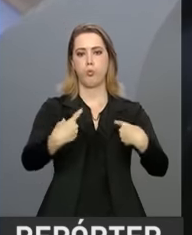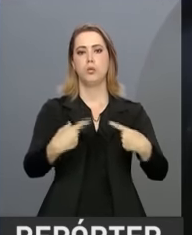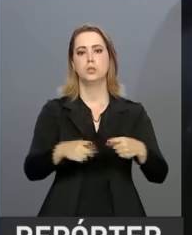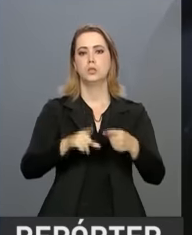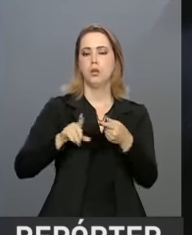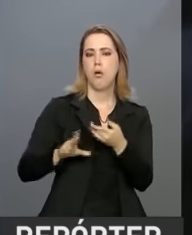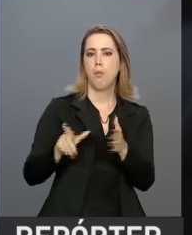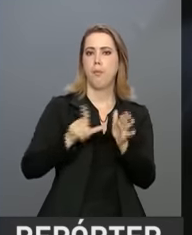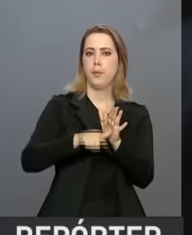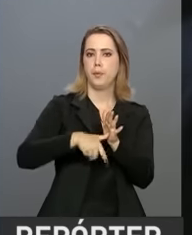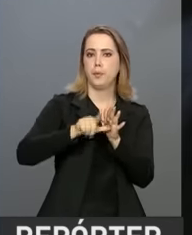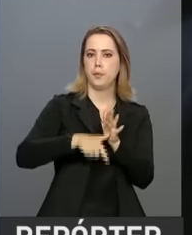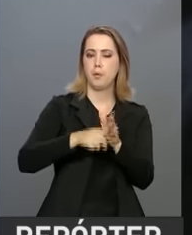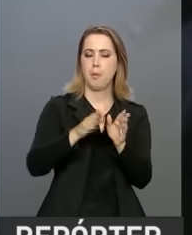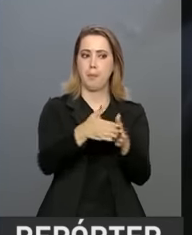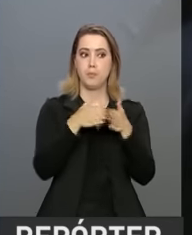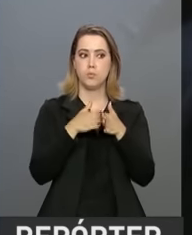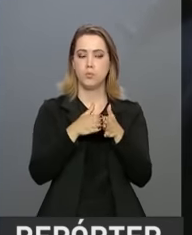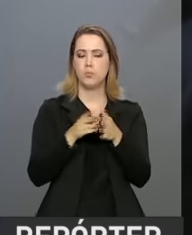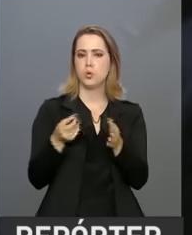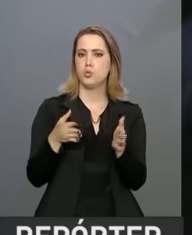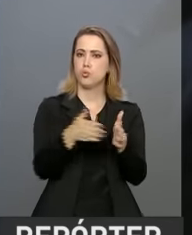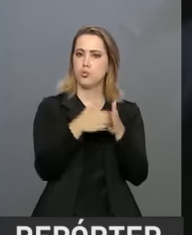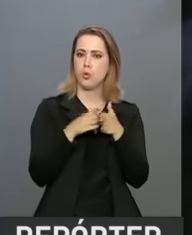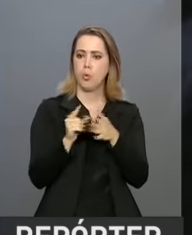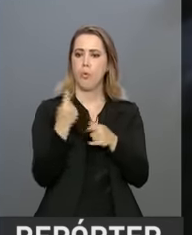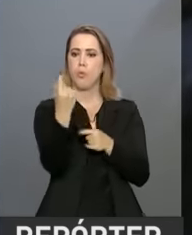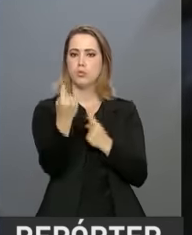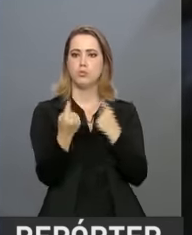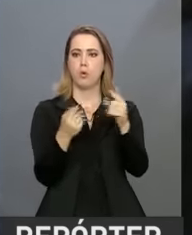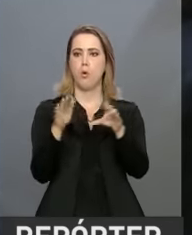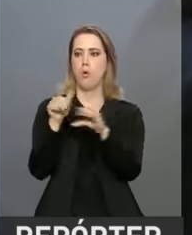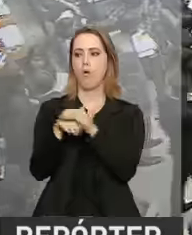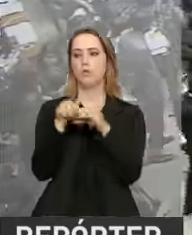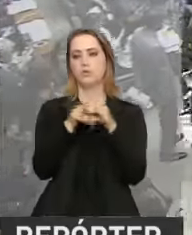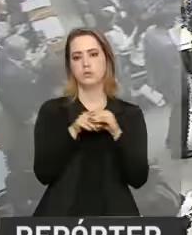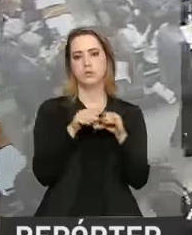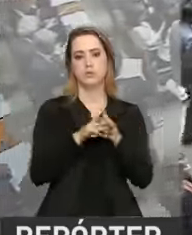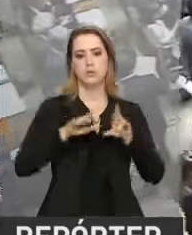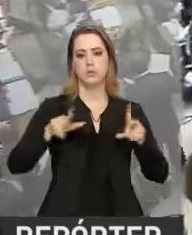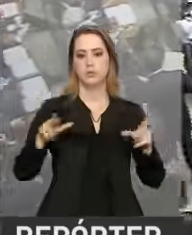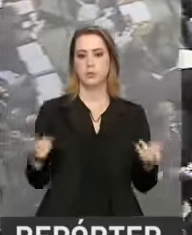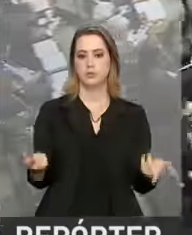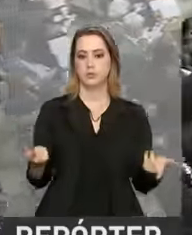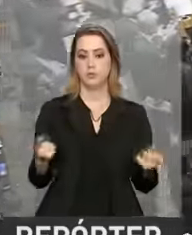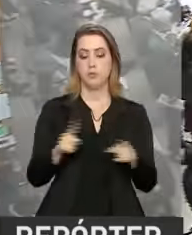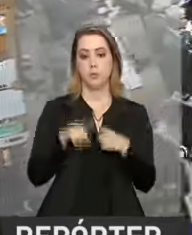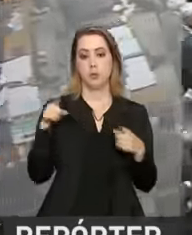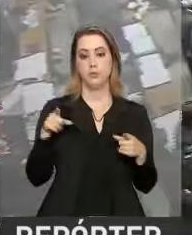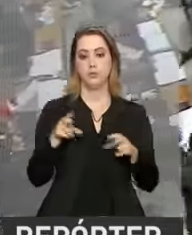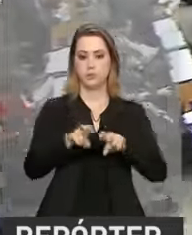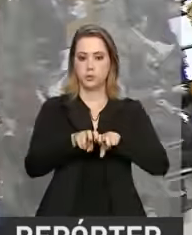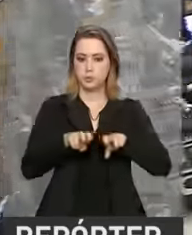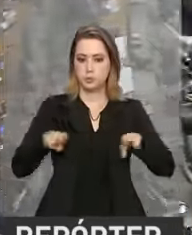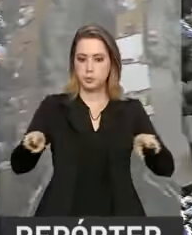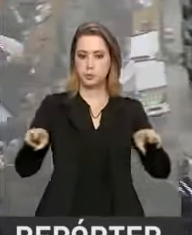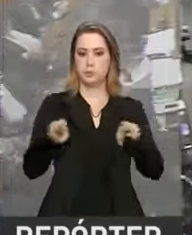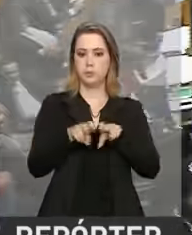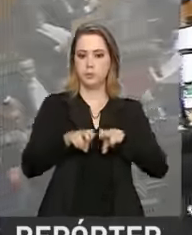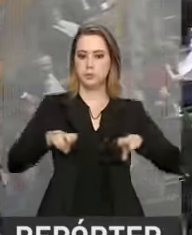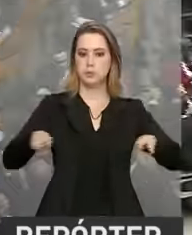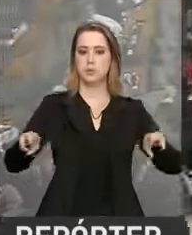Apresentou requerimento, por exemplo, para votar cada artigo da matéria de forma separada. Mas o plenário derrubou todas